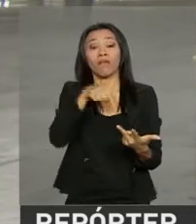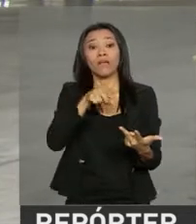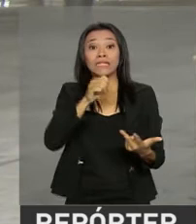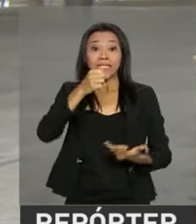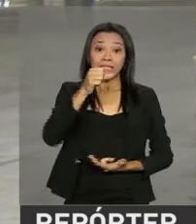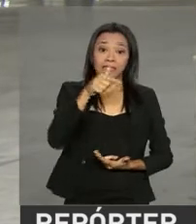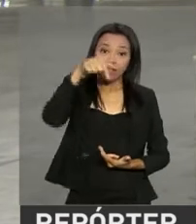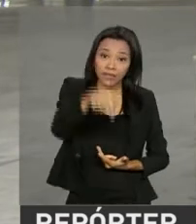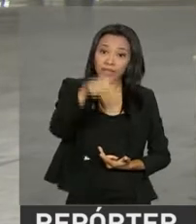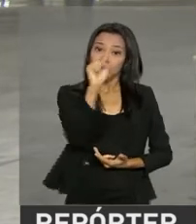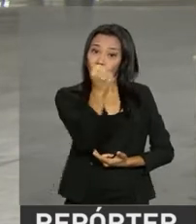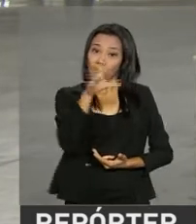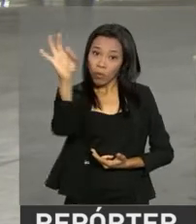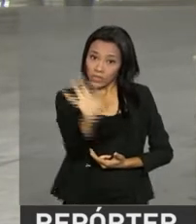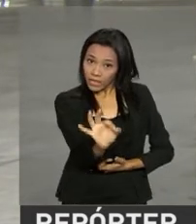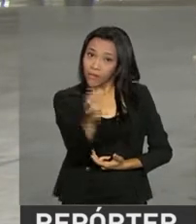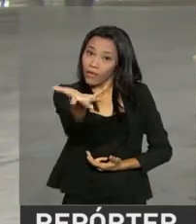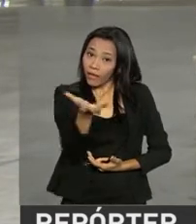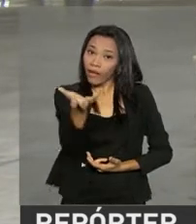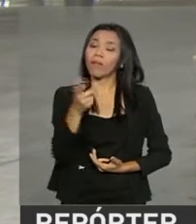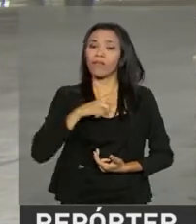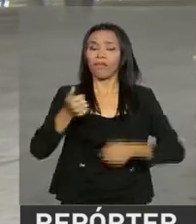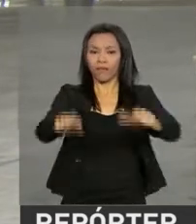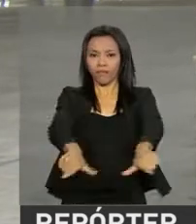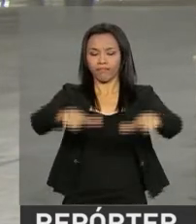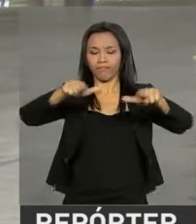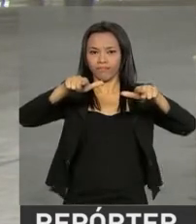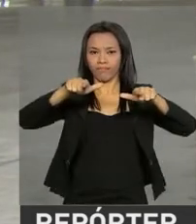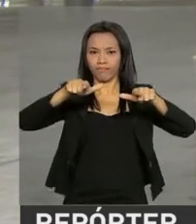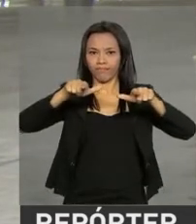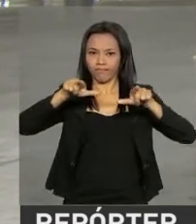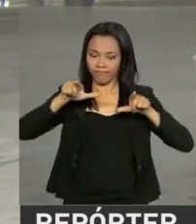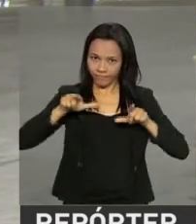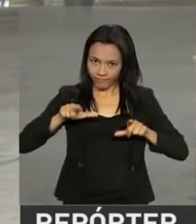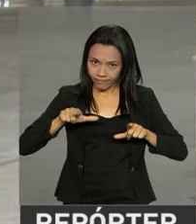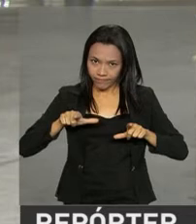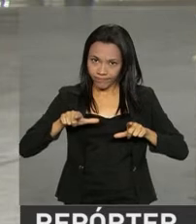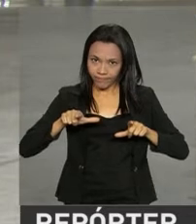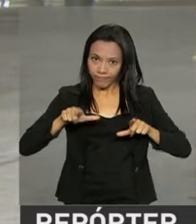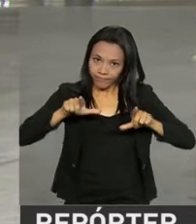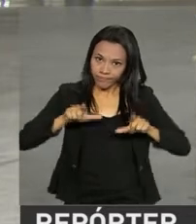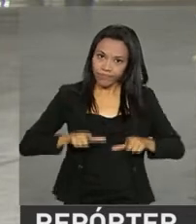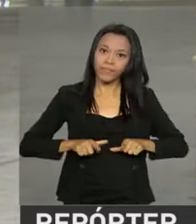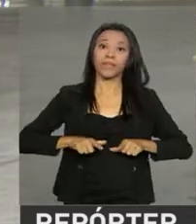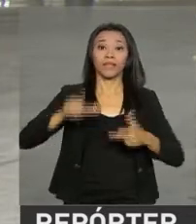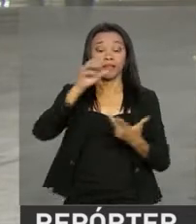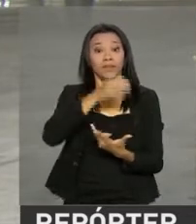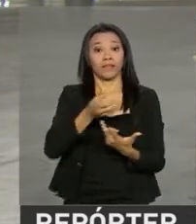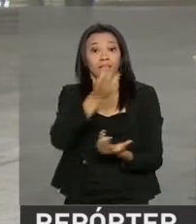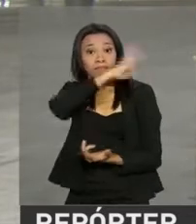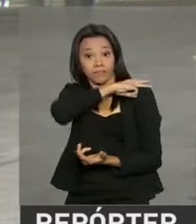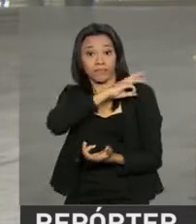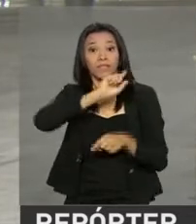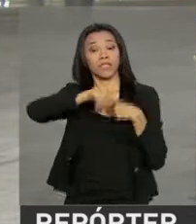delas fazem porque querem obter a certificação do exame da oab a certificação do ensino médio e 58%